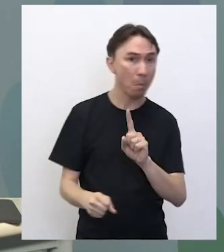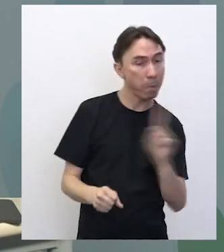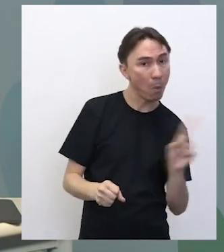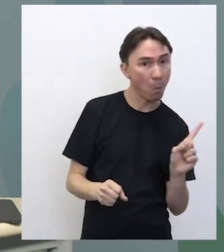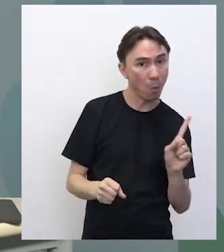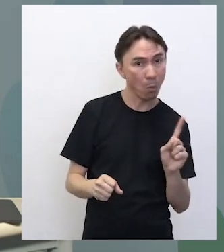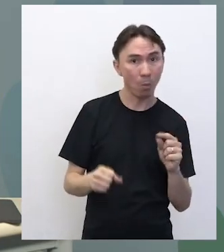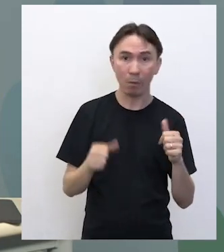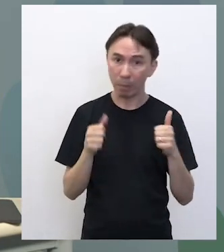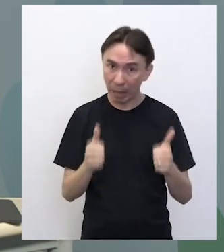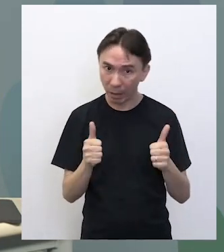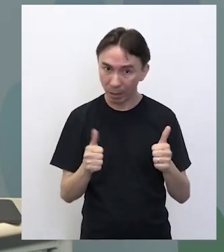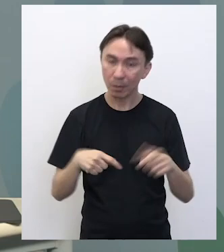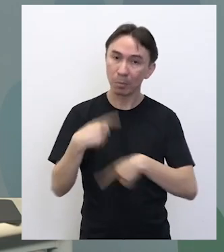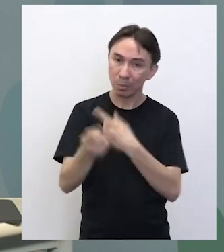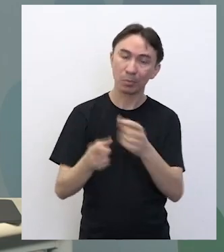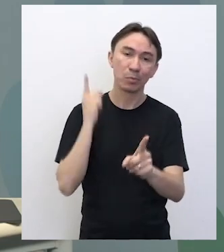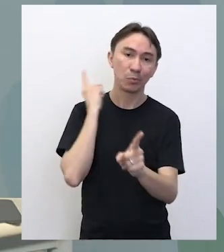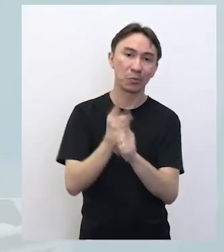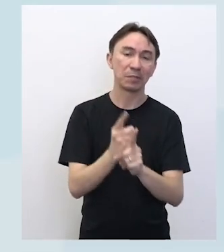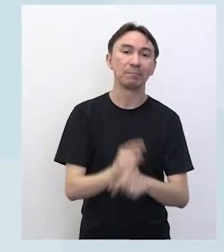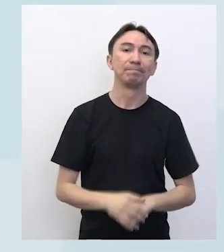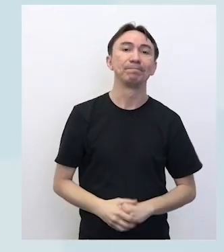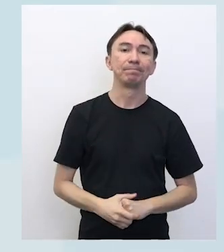ela não. E a gente já se encontra.